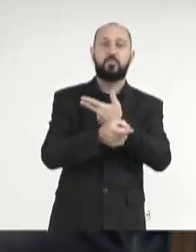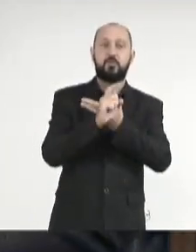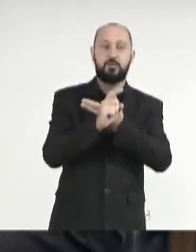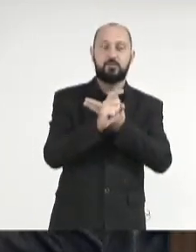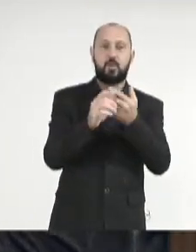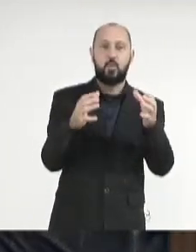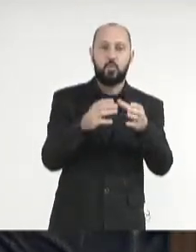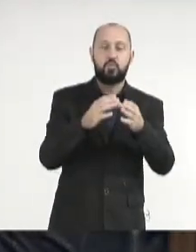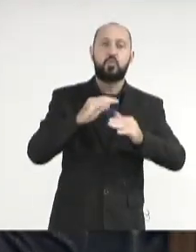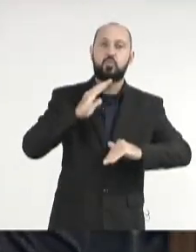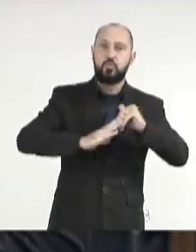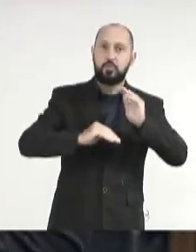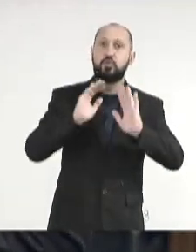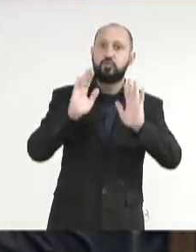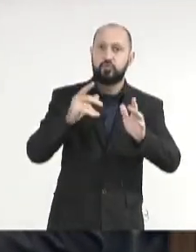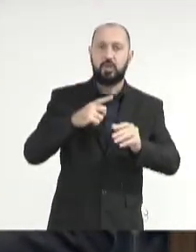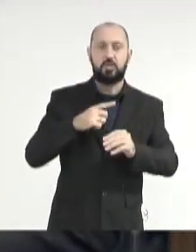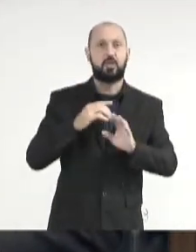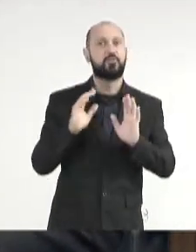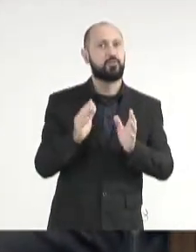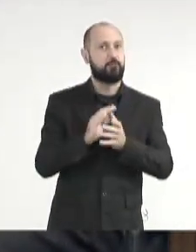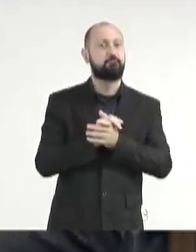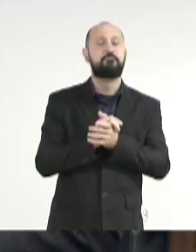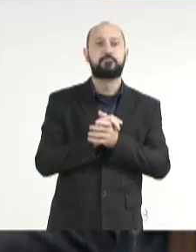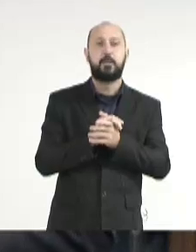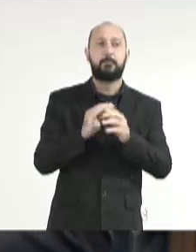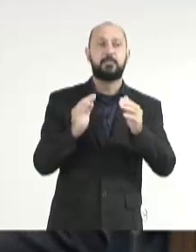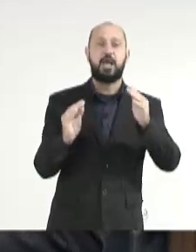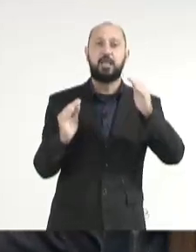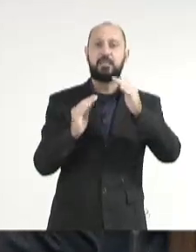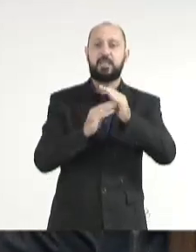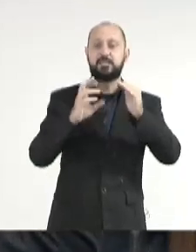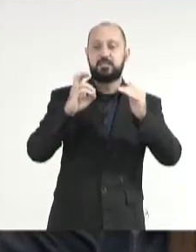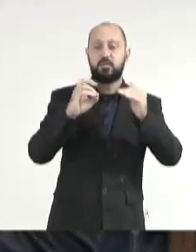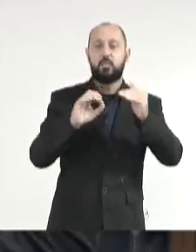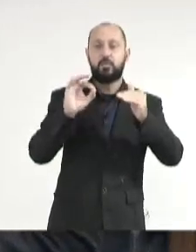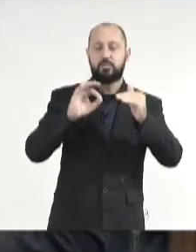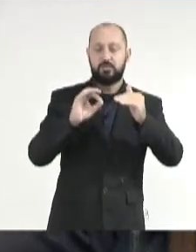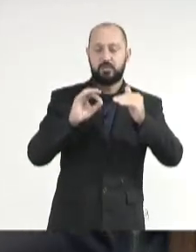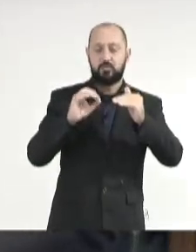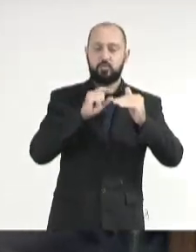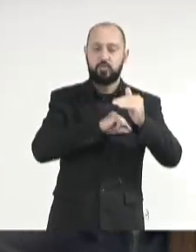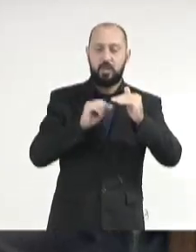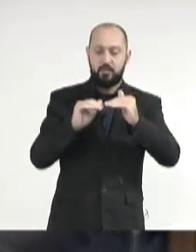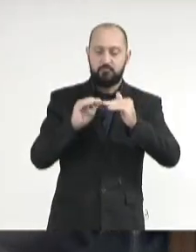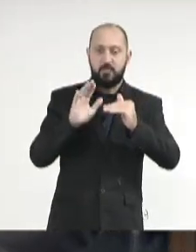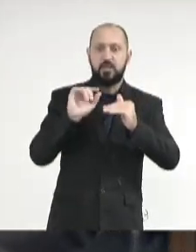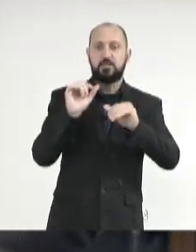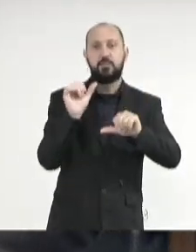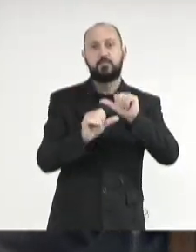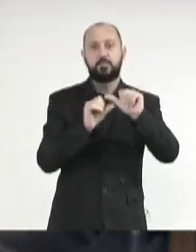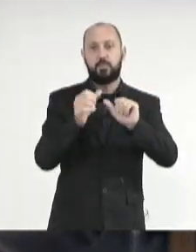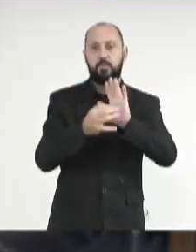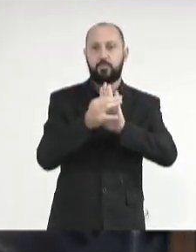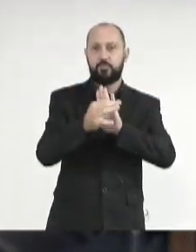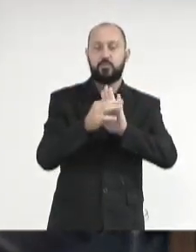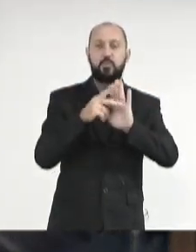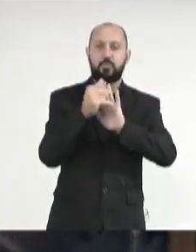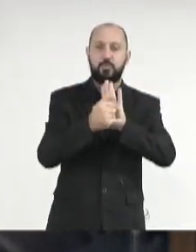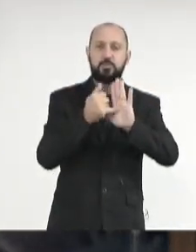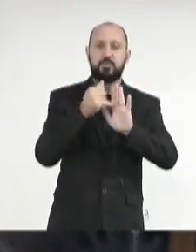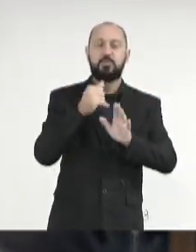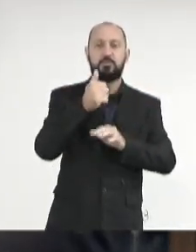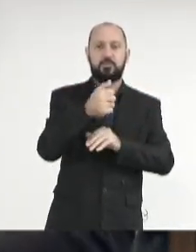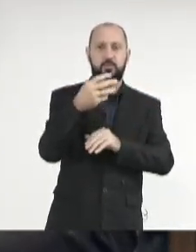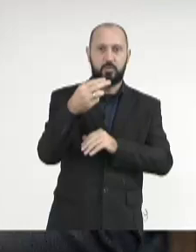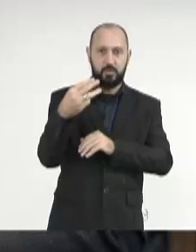todas as carreiras de agentes, ele já existe. Só que ele é pago em até 50% do salário mínimo. Essa mudança proposta aqui por meio do projeto de lei de